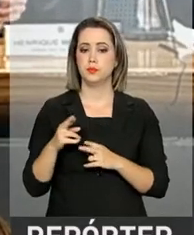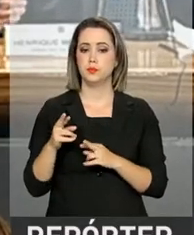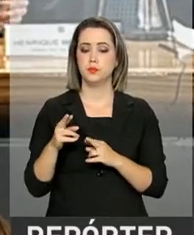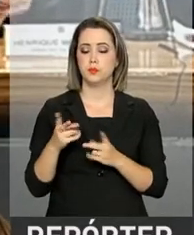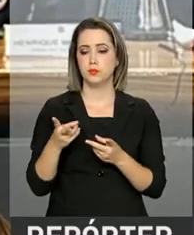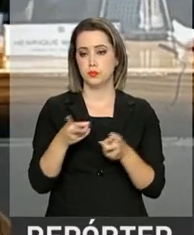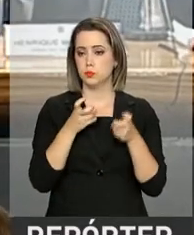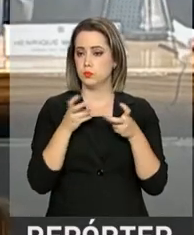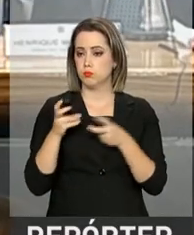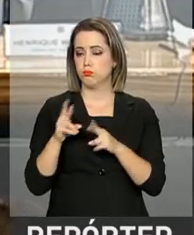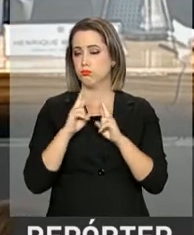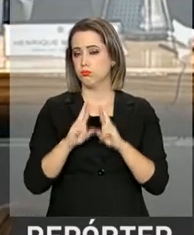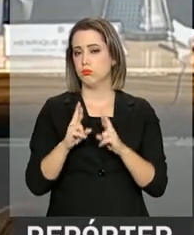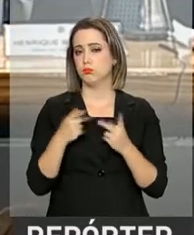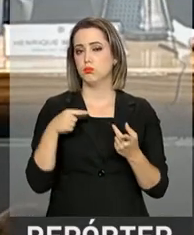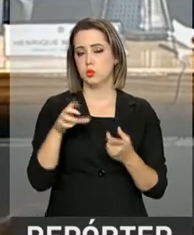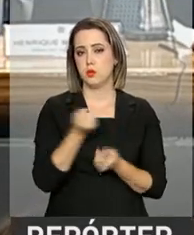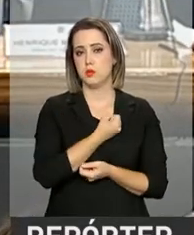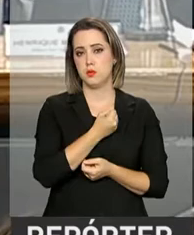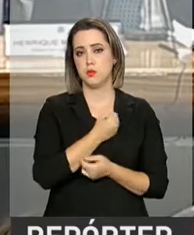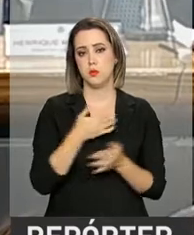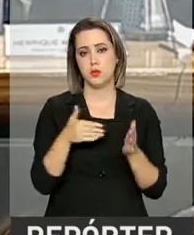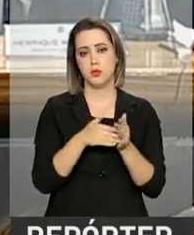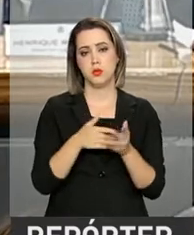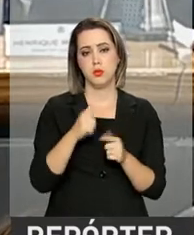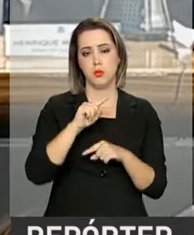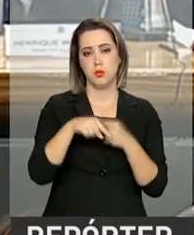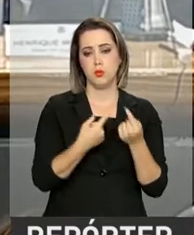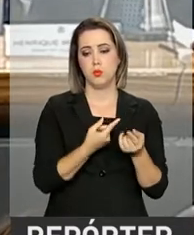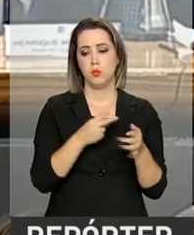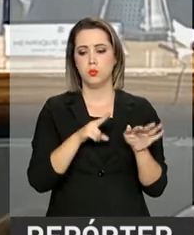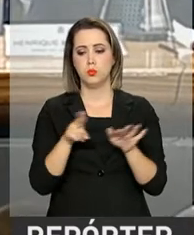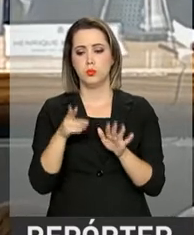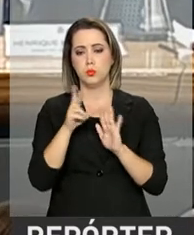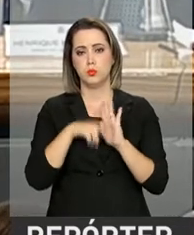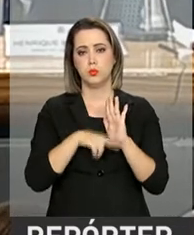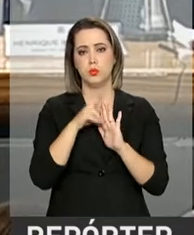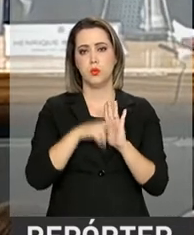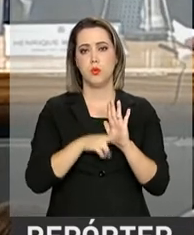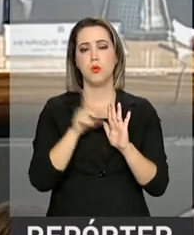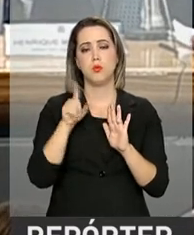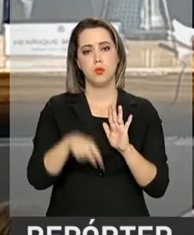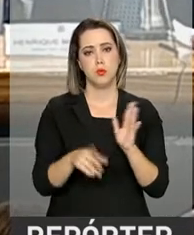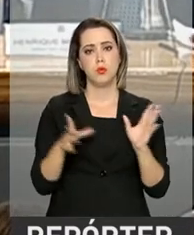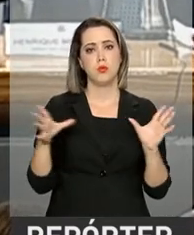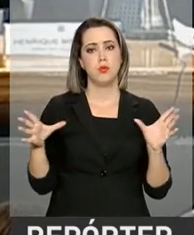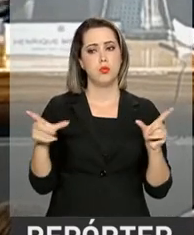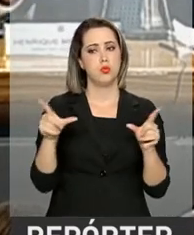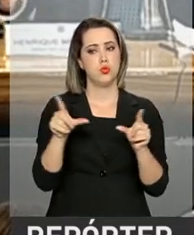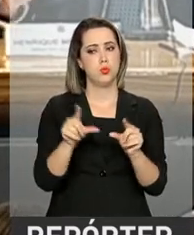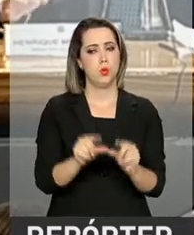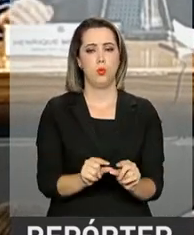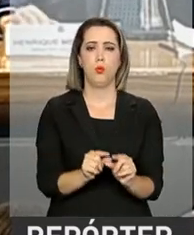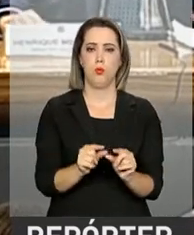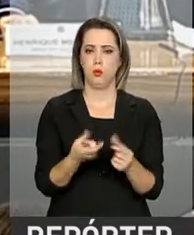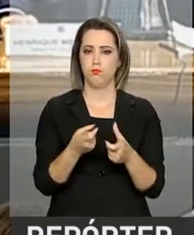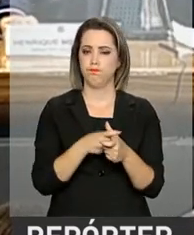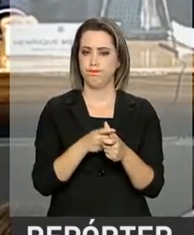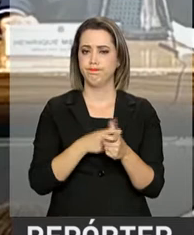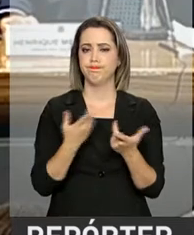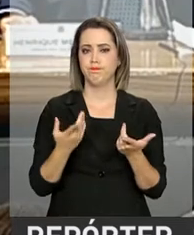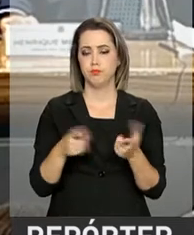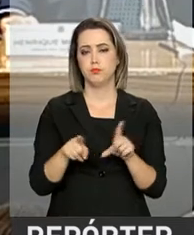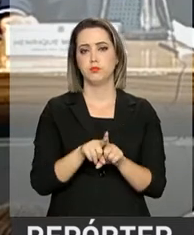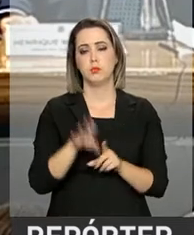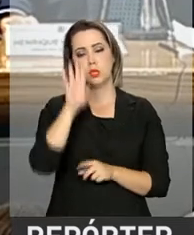é que esse número até o próximo relatório substancialmente reduzido principalmente